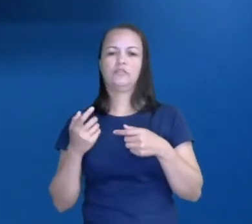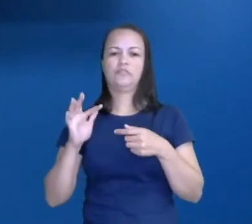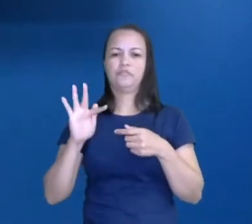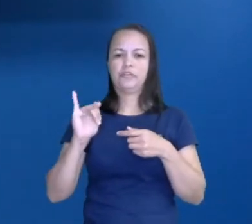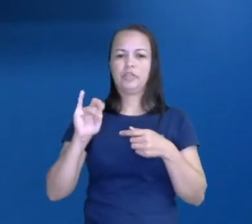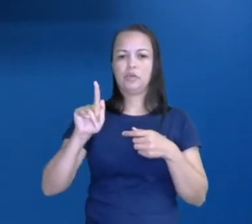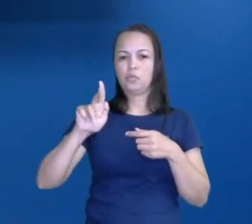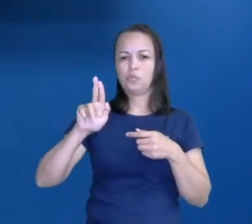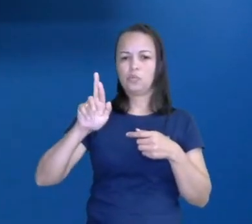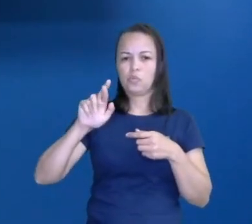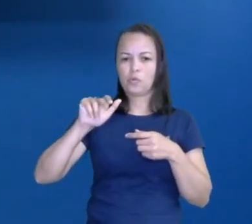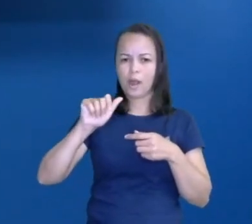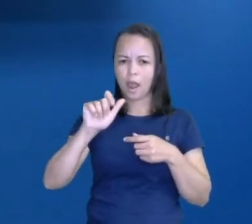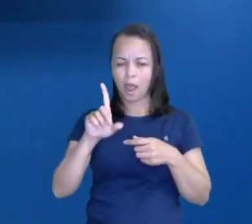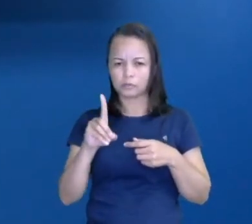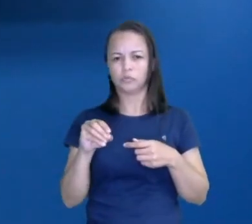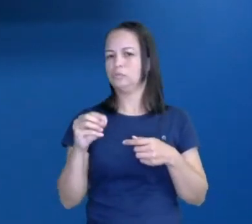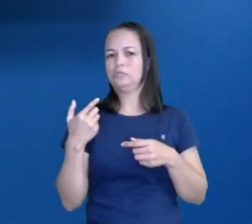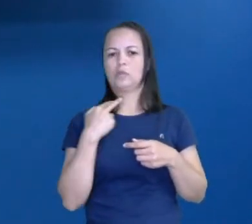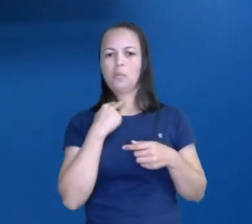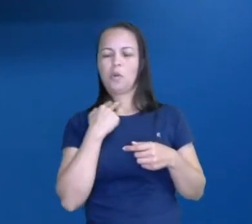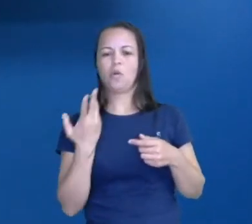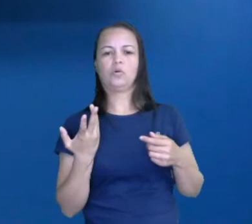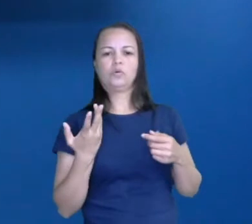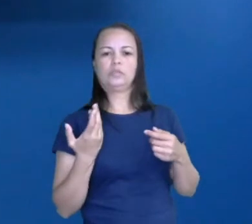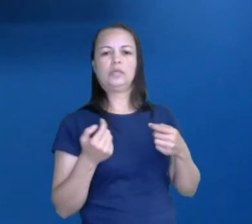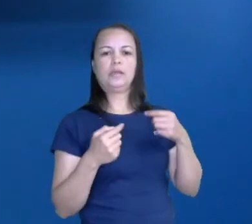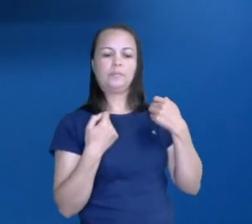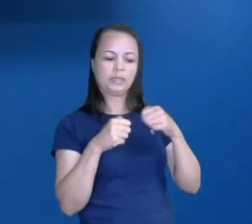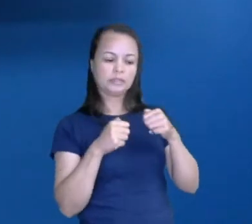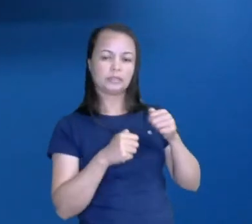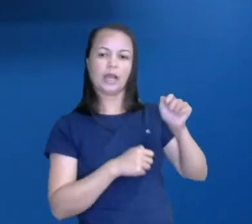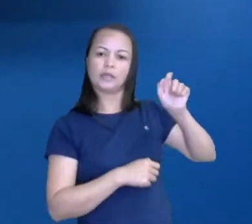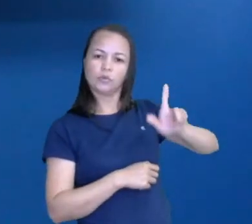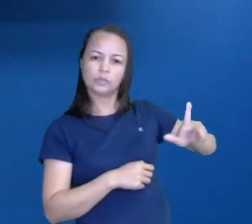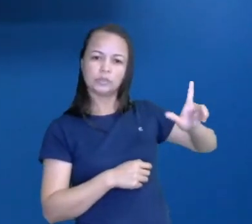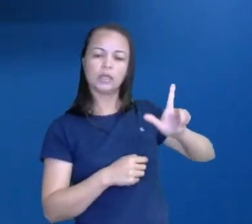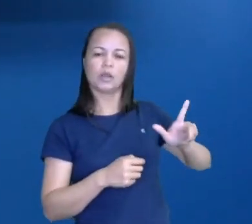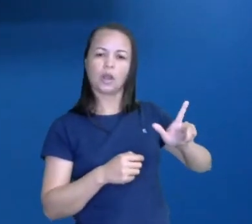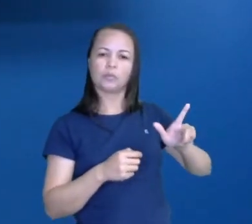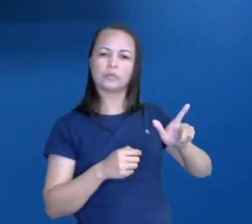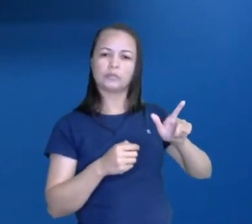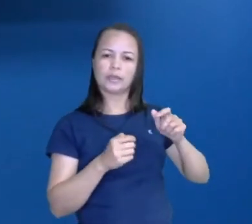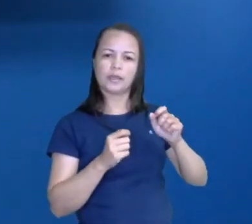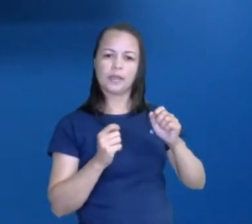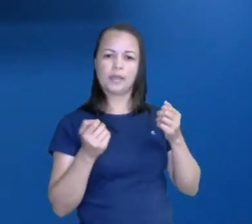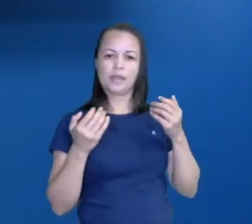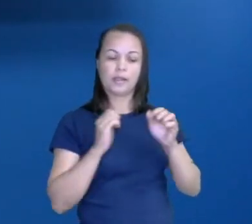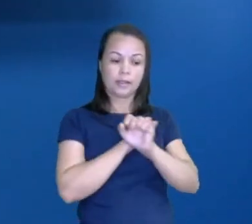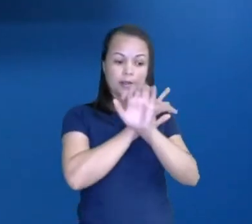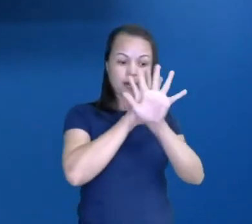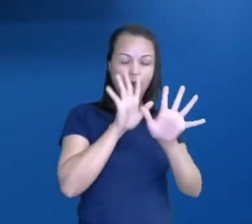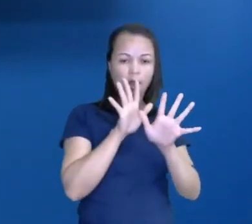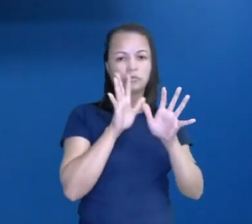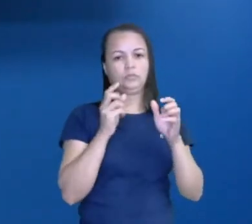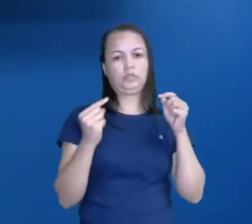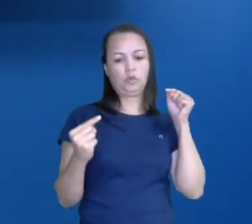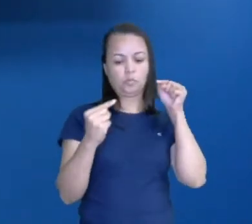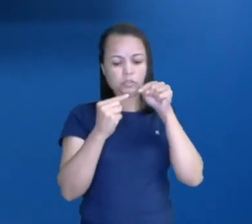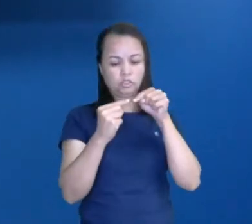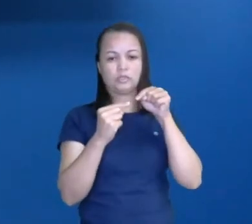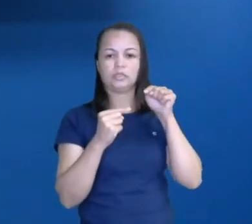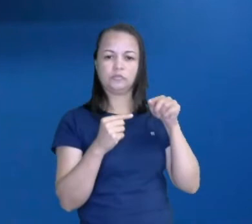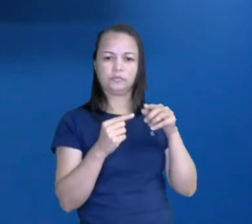literal. Ele tem que ser claro e objetivo. Nesse caso, nesse exemplo aqui, eu